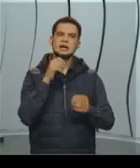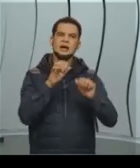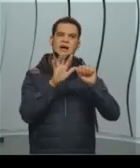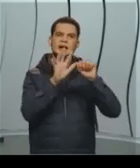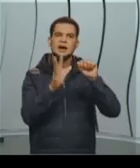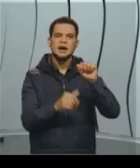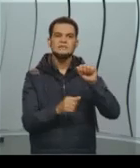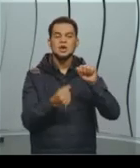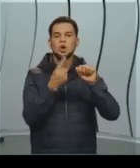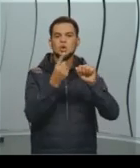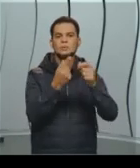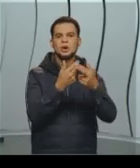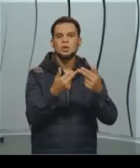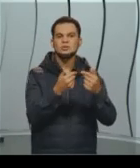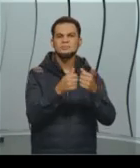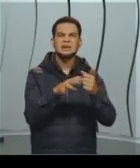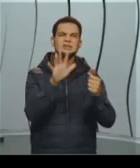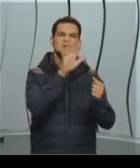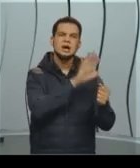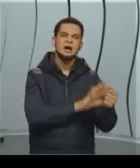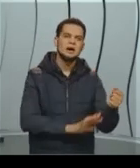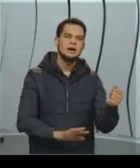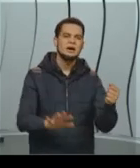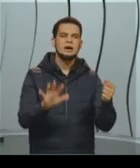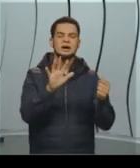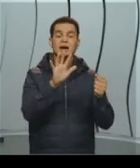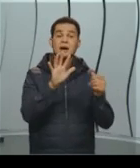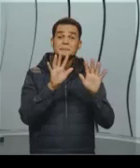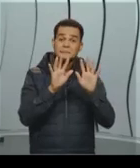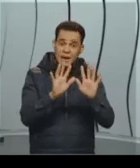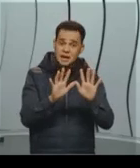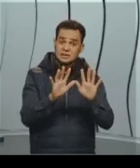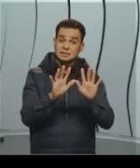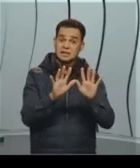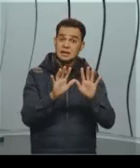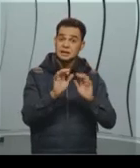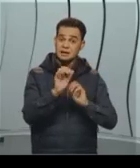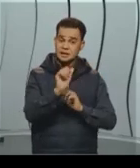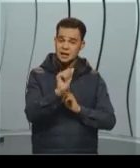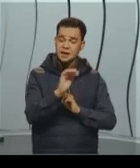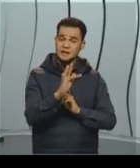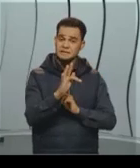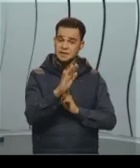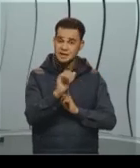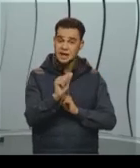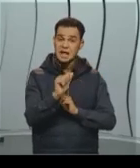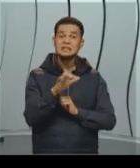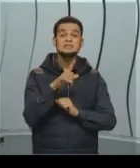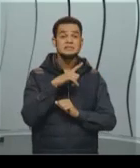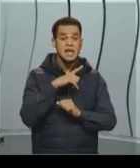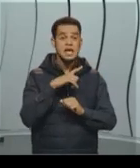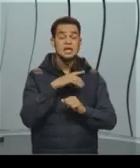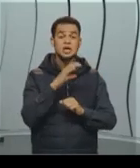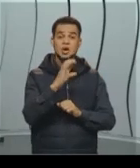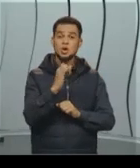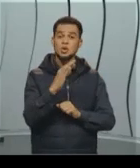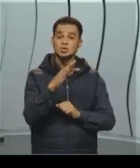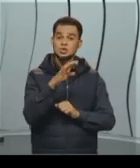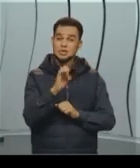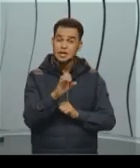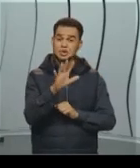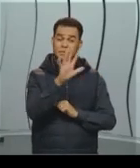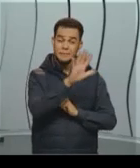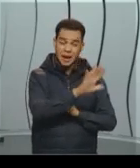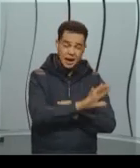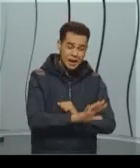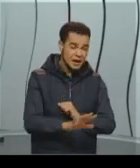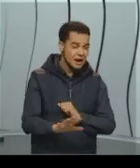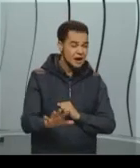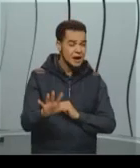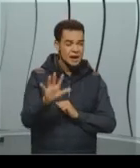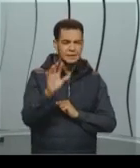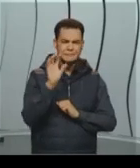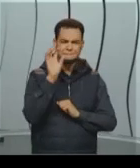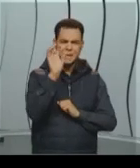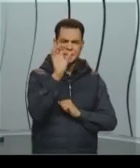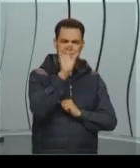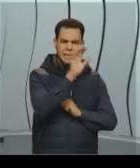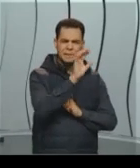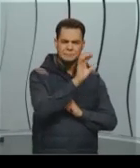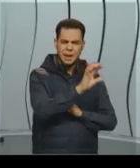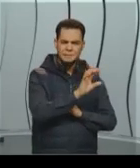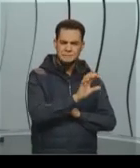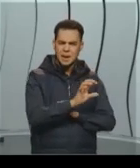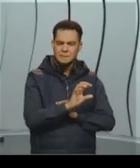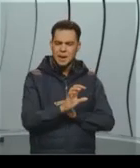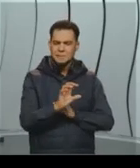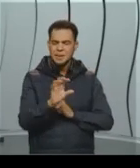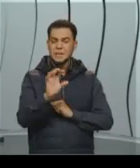né, e entender que nós temos um continente imenso, formado por muitos países com características diferentes. E essas características nós